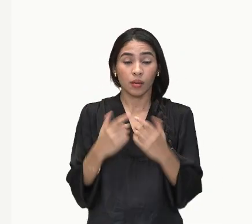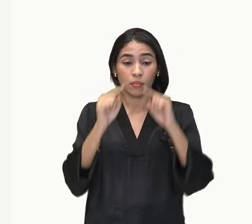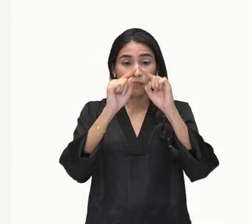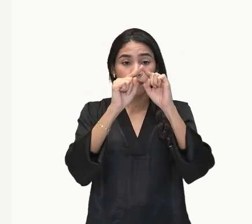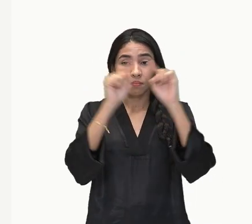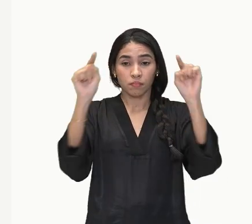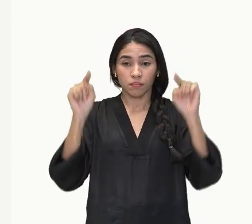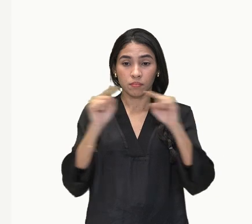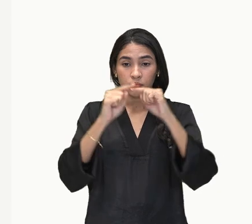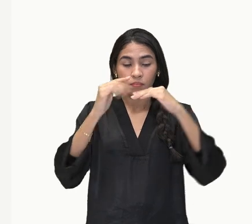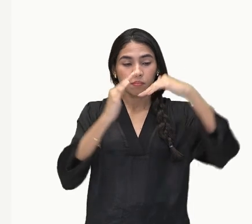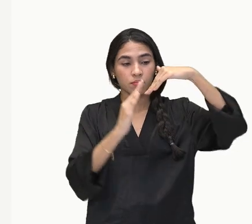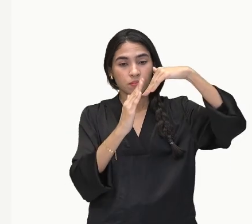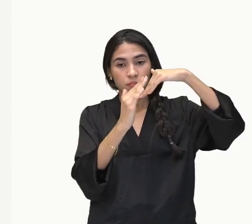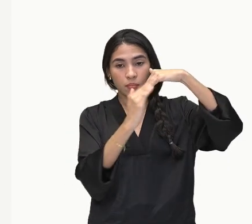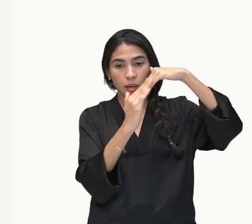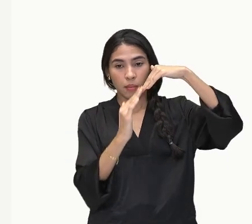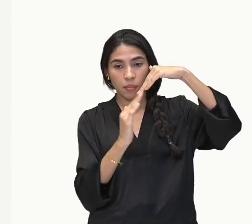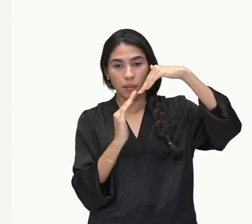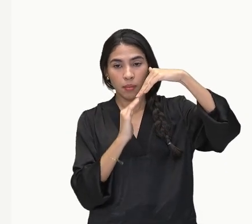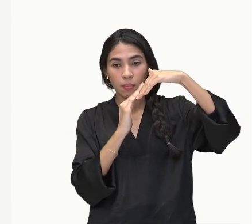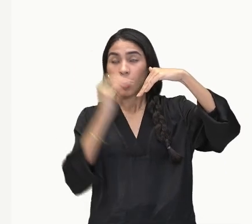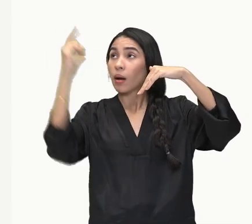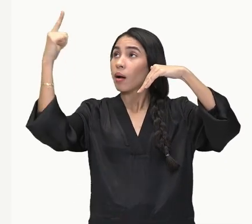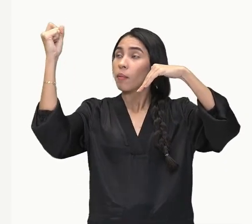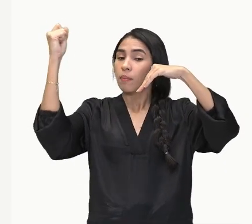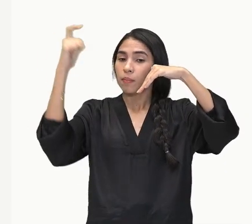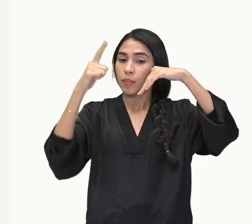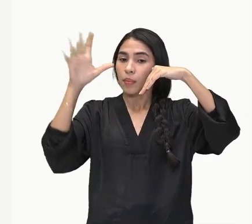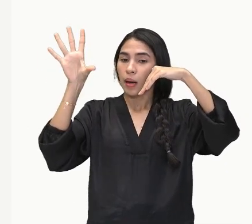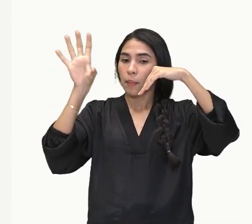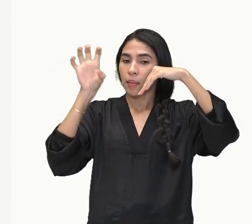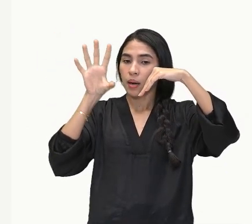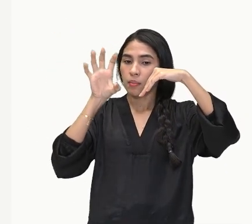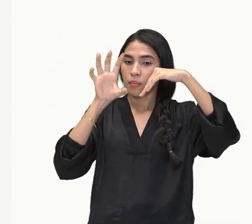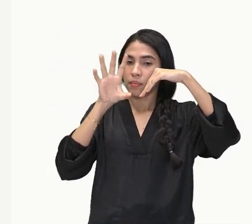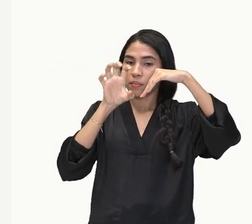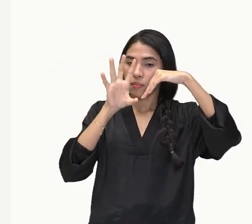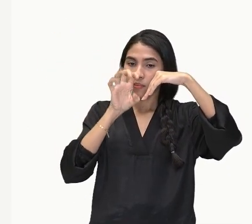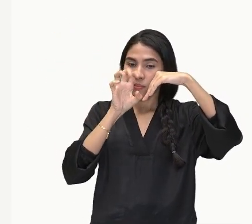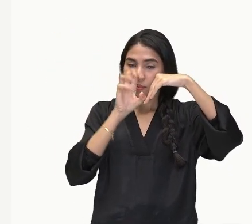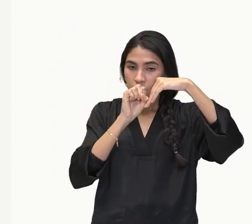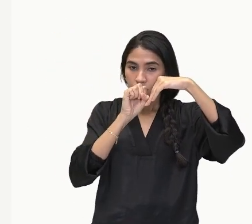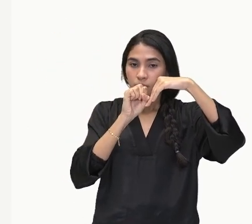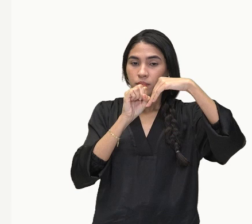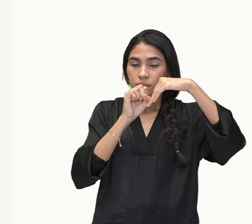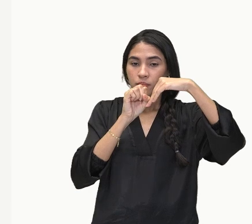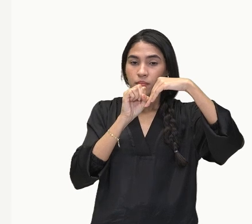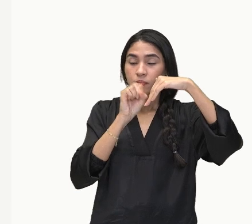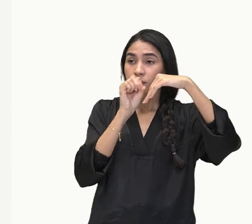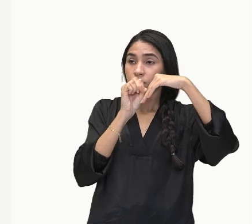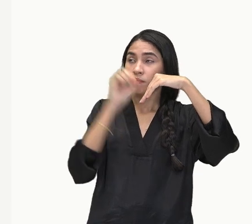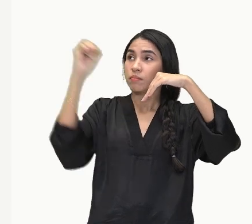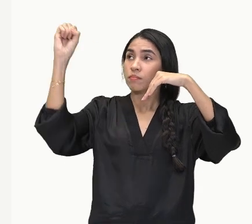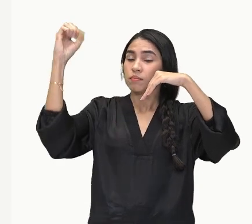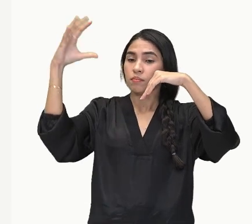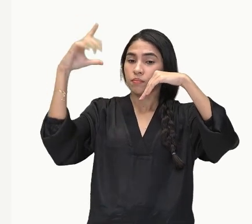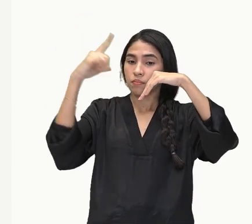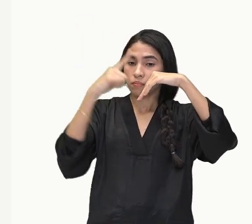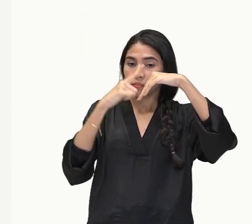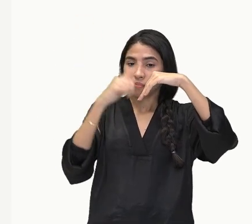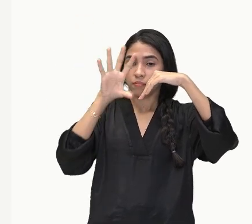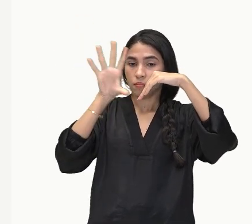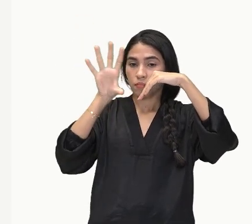né, fotovoltaicos, né? Esses painéis captam essa luz por meio de materiais semicondutores que liberam elétrons através